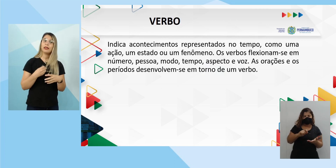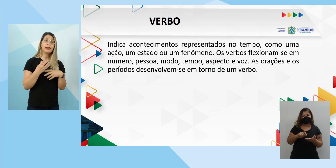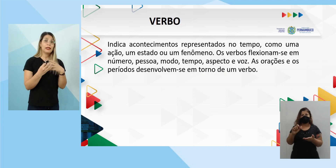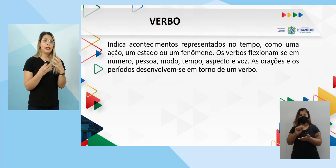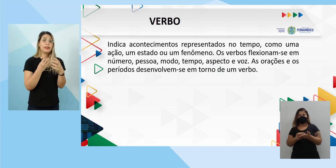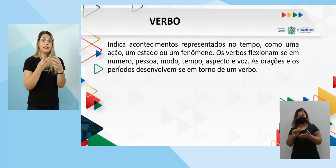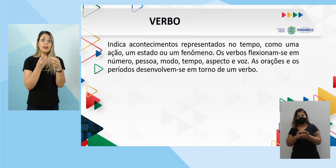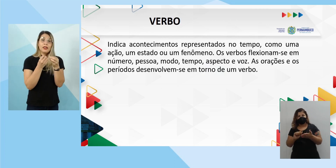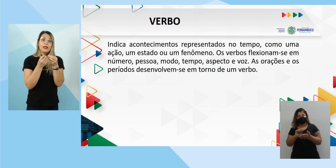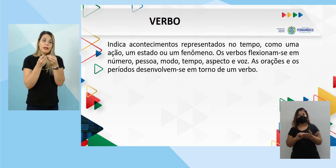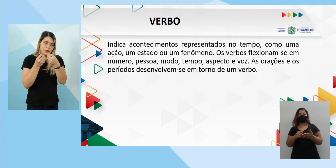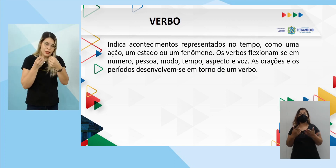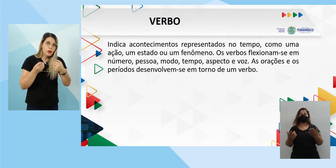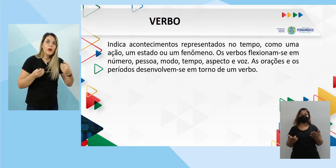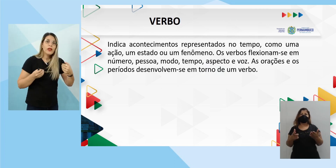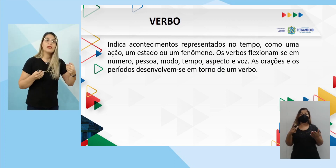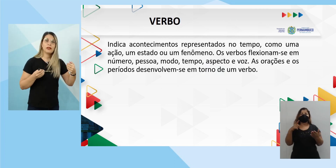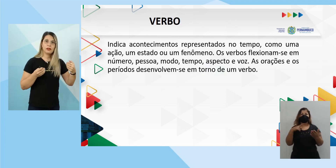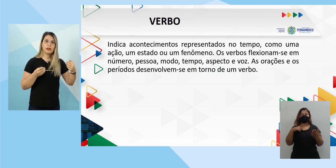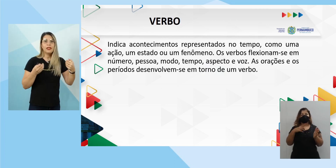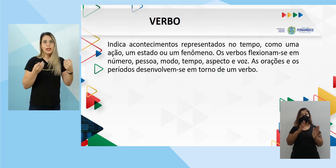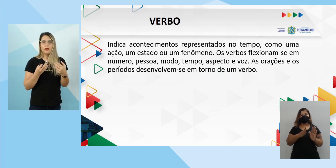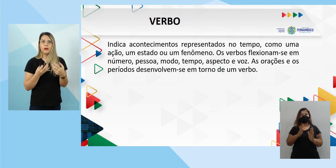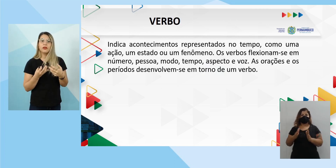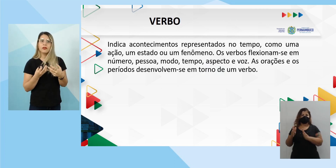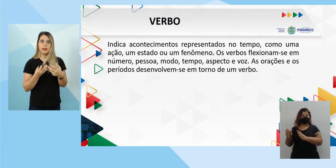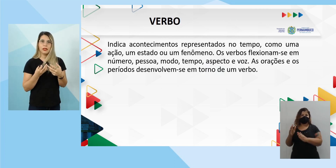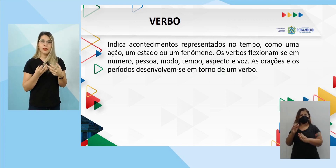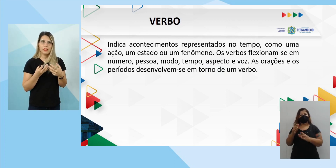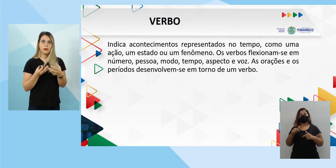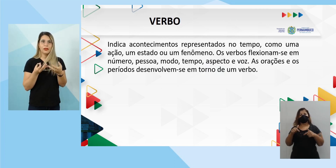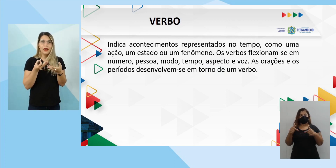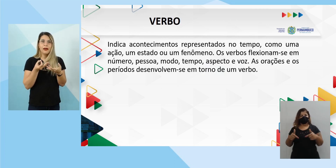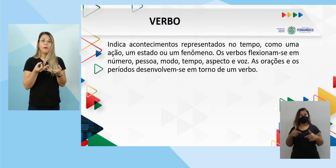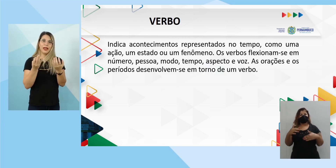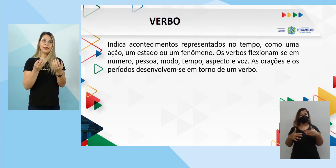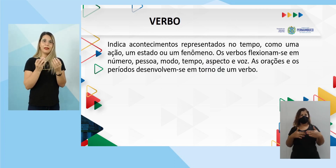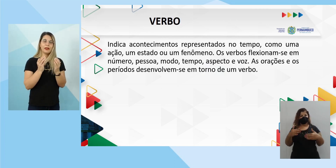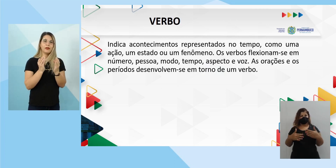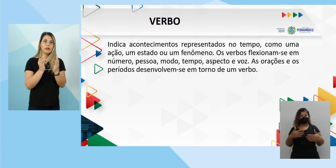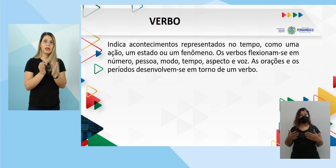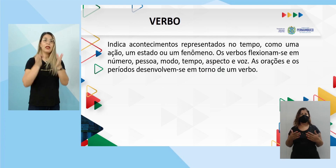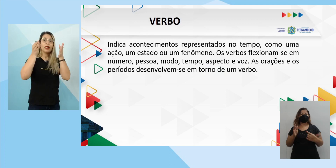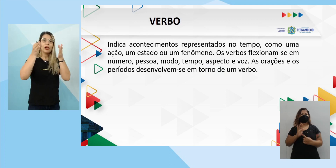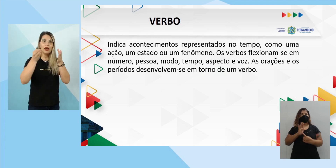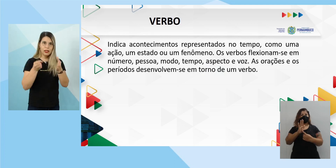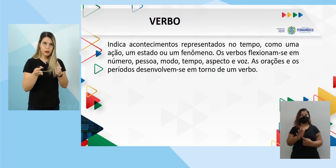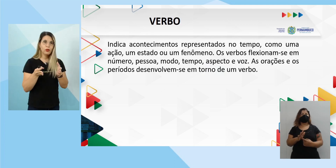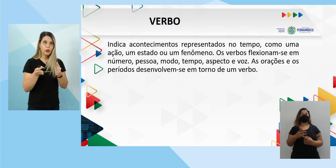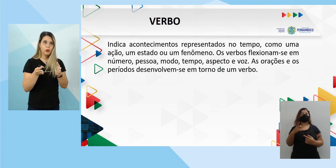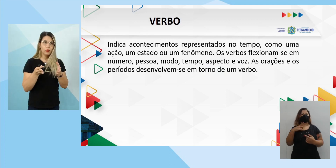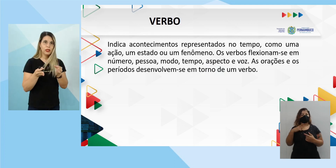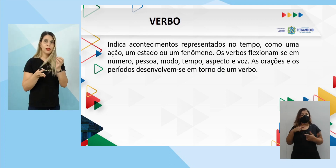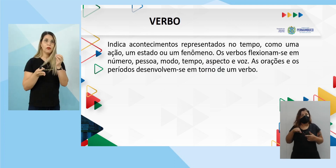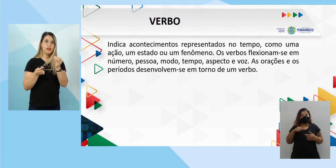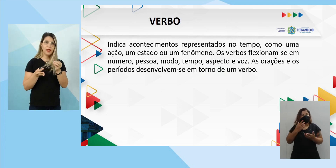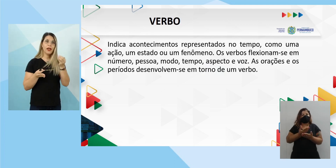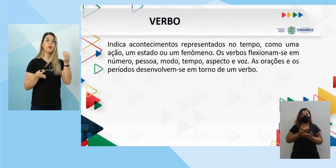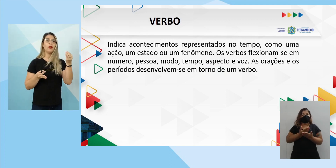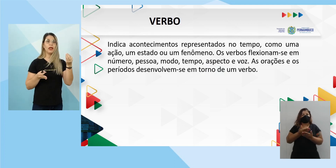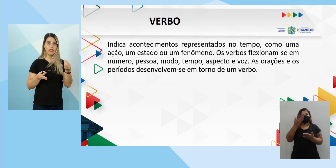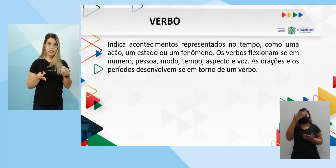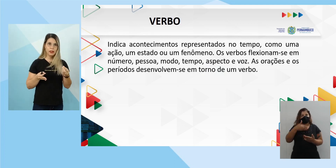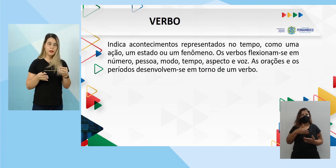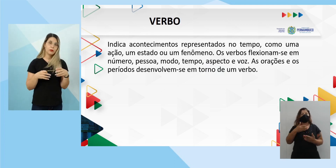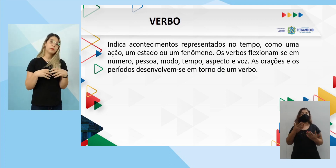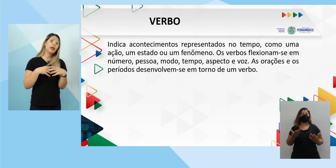apague. Existem sequências de ações que você tem que executar para indicar que você estudou. Então, o